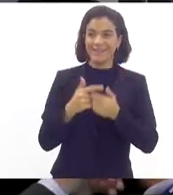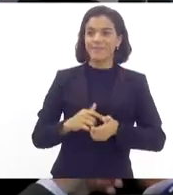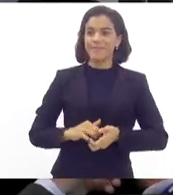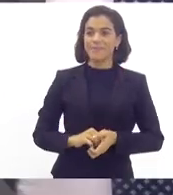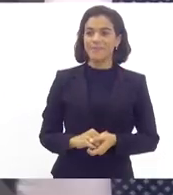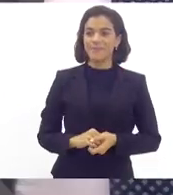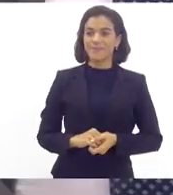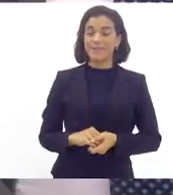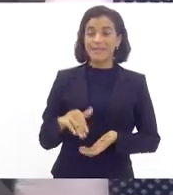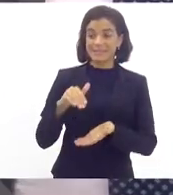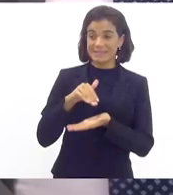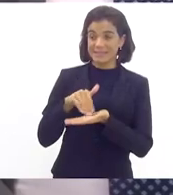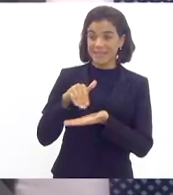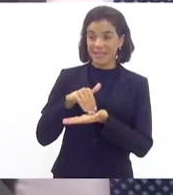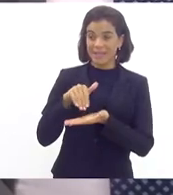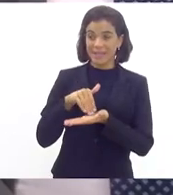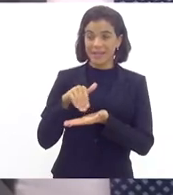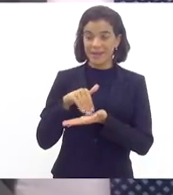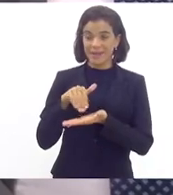Mas, secretário,